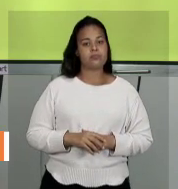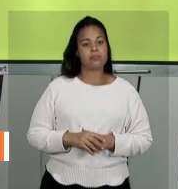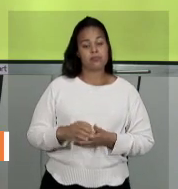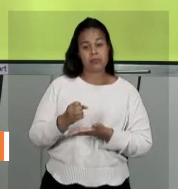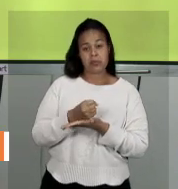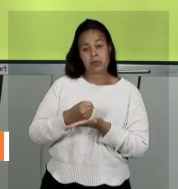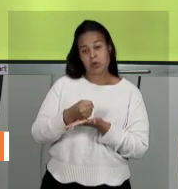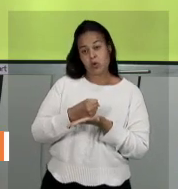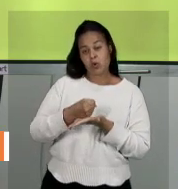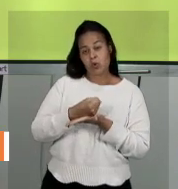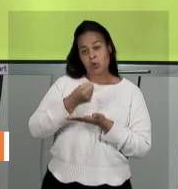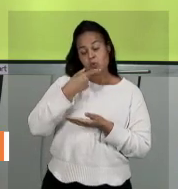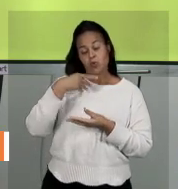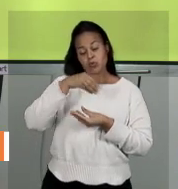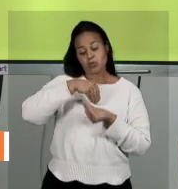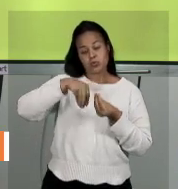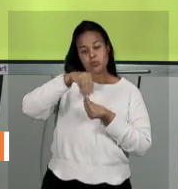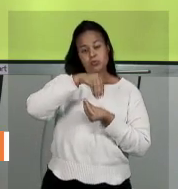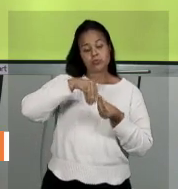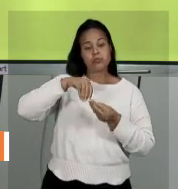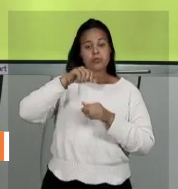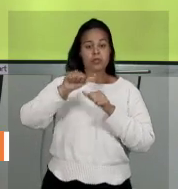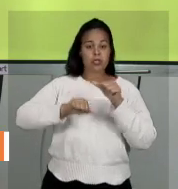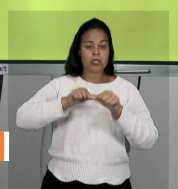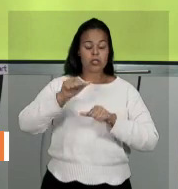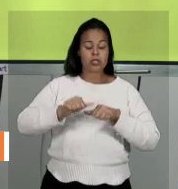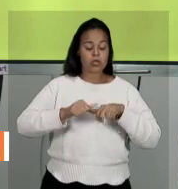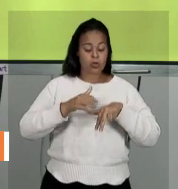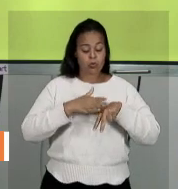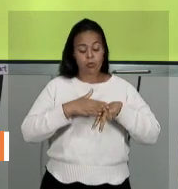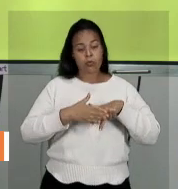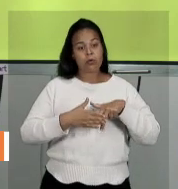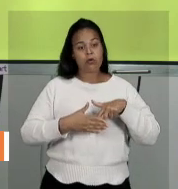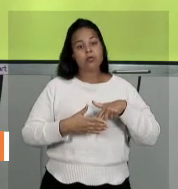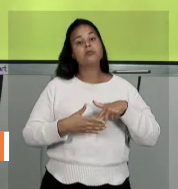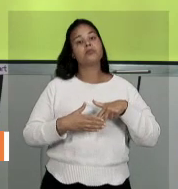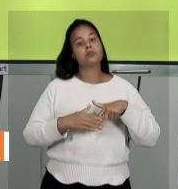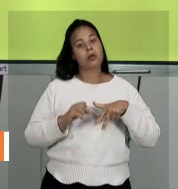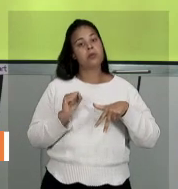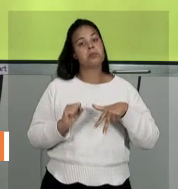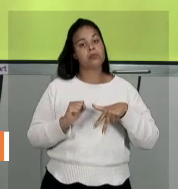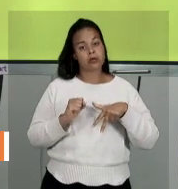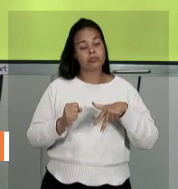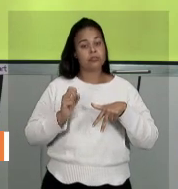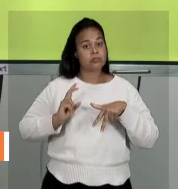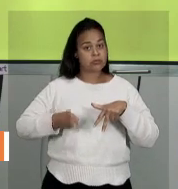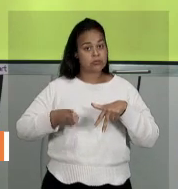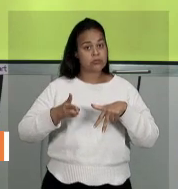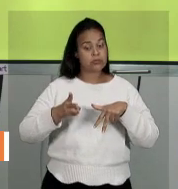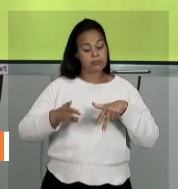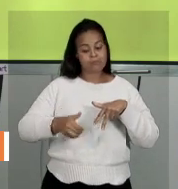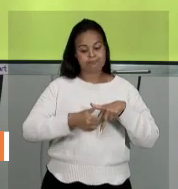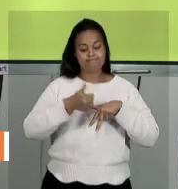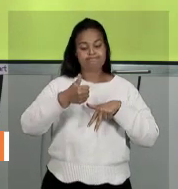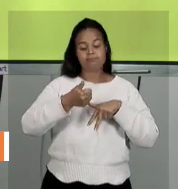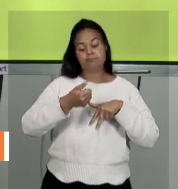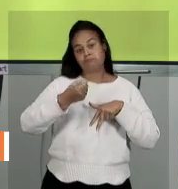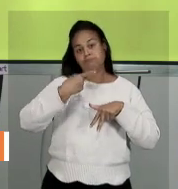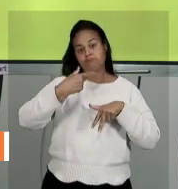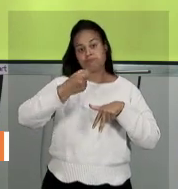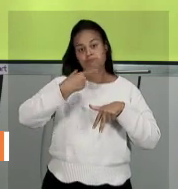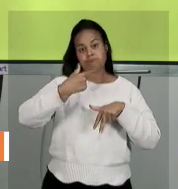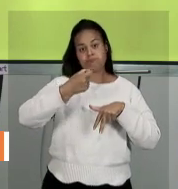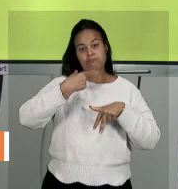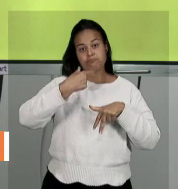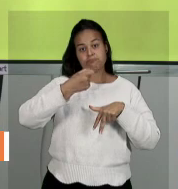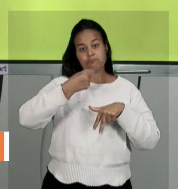Fármaco, toda substância capaz de modificar o organismo, sendo utilizado sempre em benefício da pessoa que o ingere.